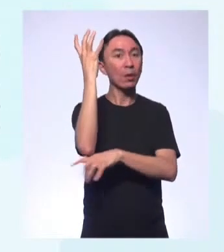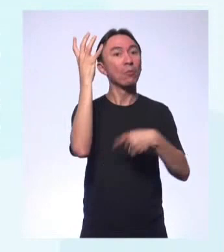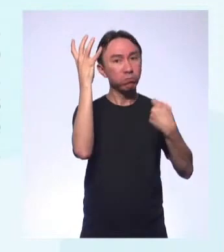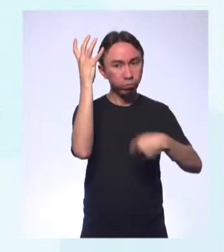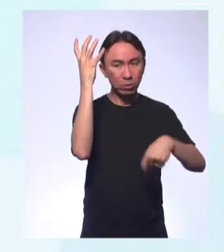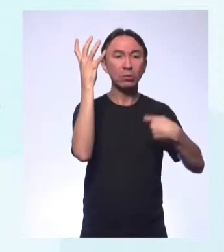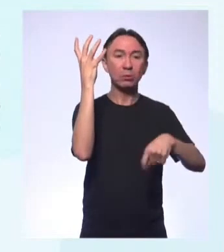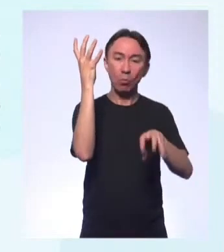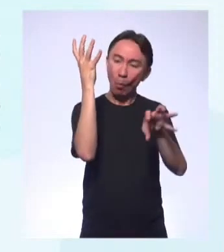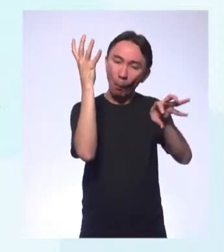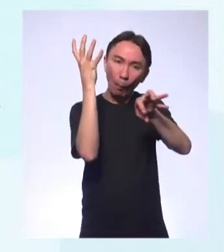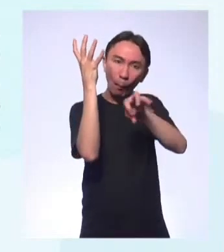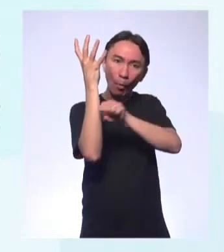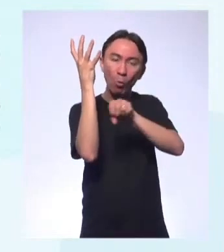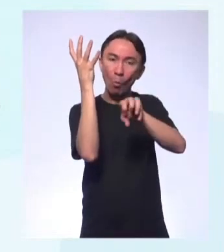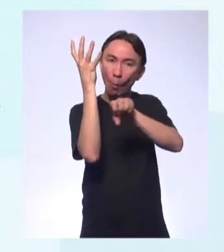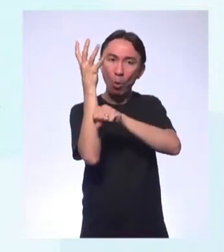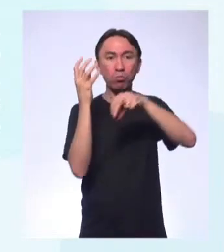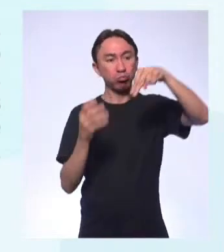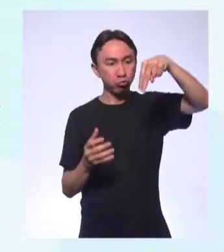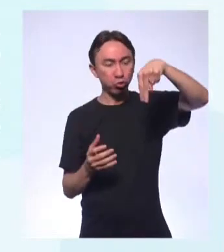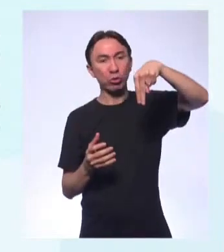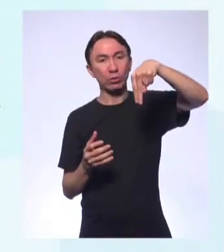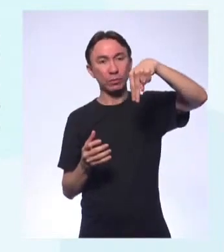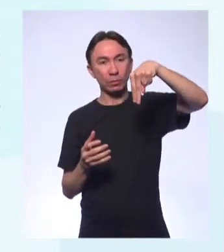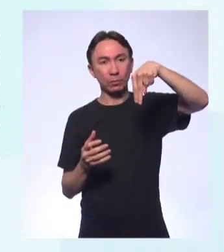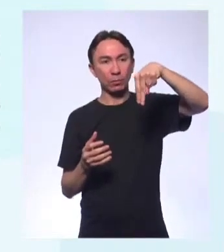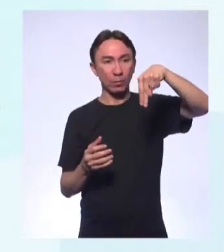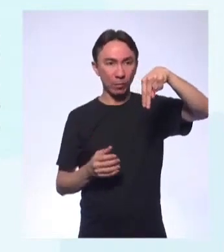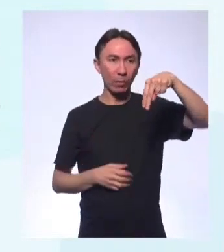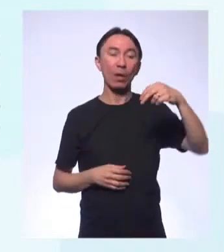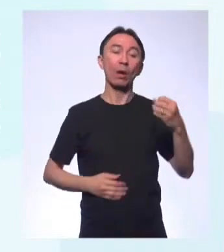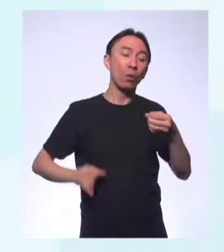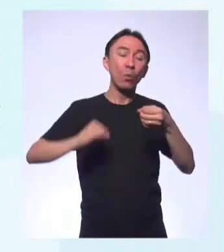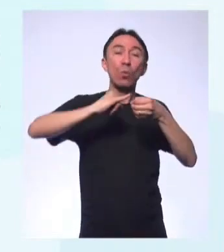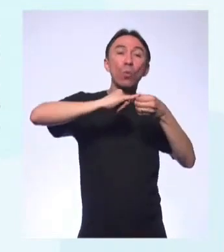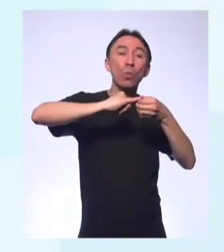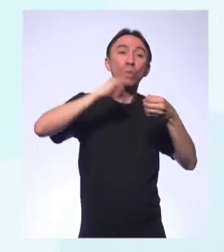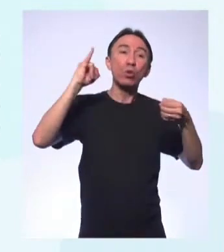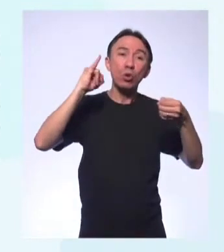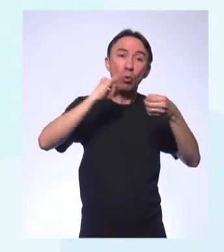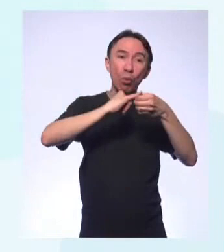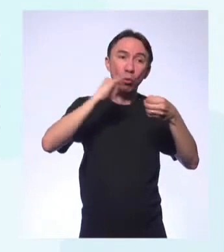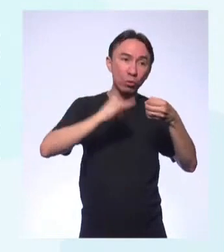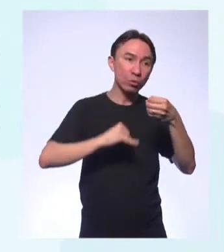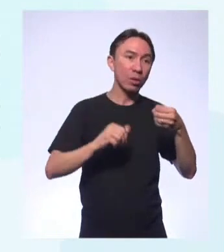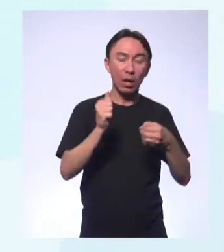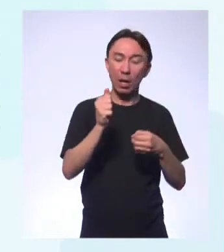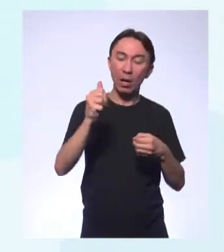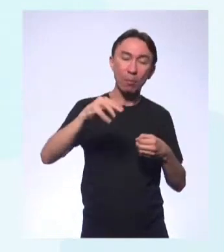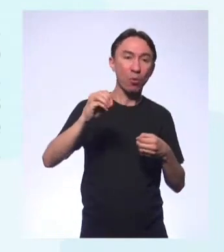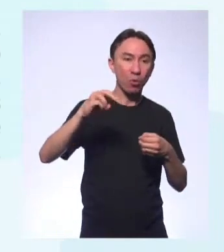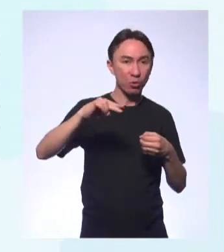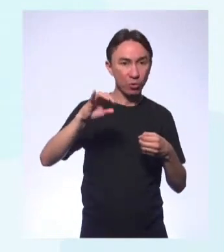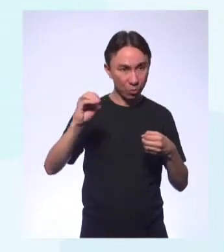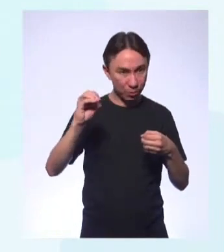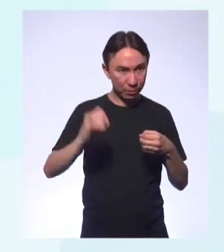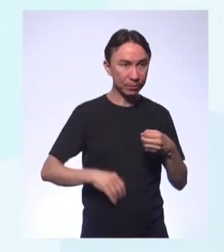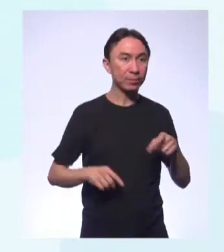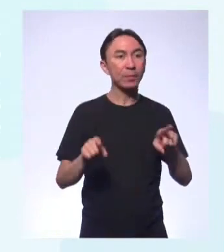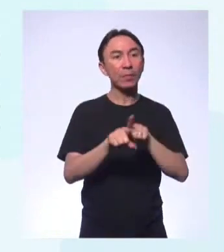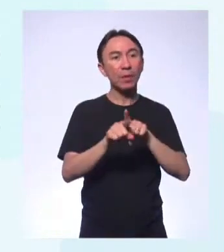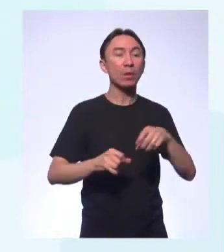nitrogênio sobre 3 formas sólidas, que é o íon de amônio, ok? O íon de nitrito,